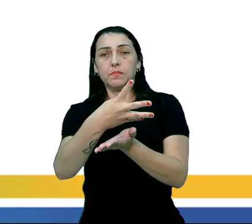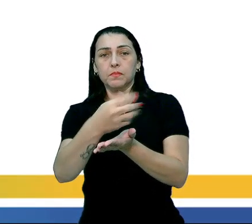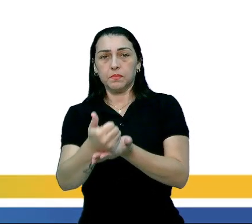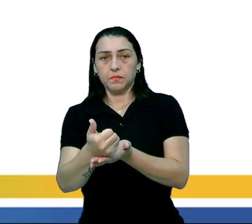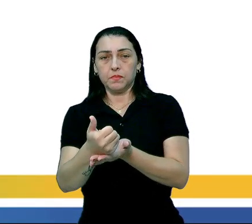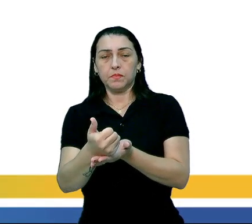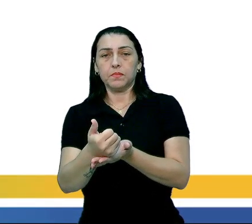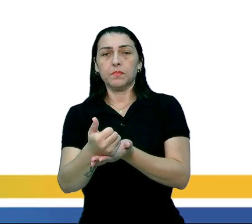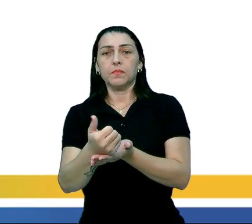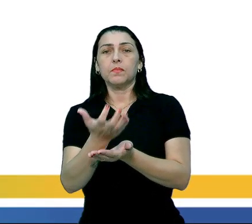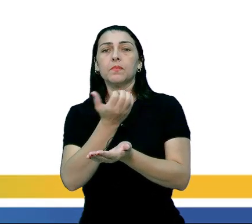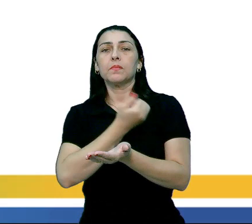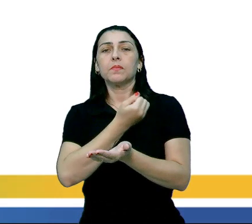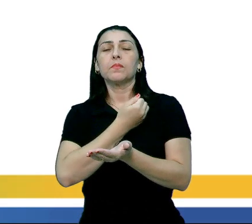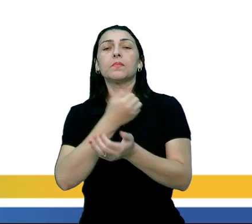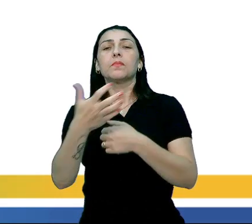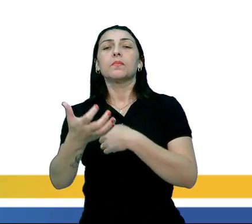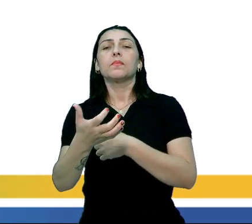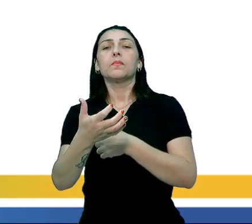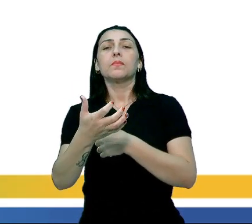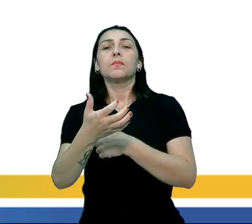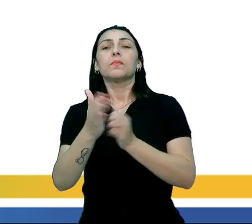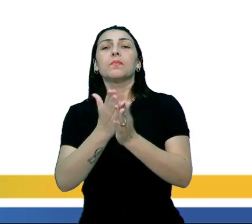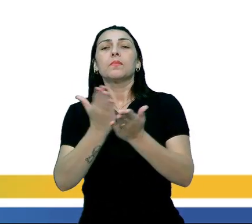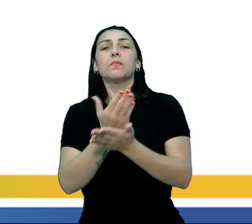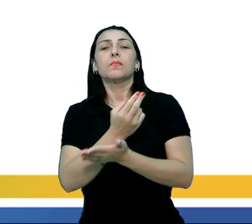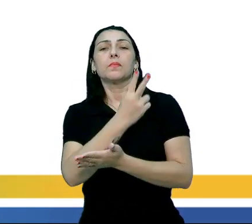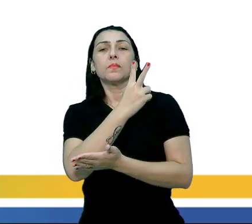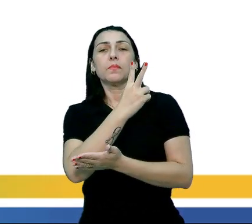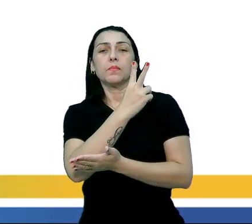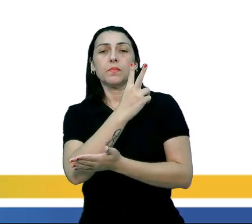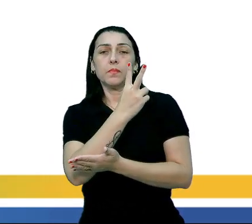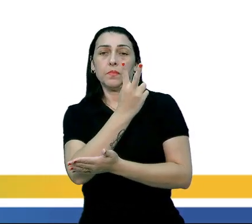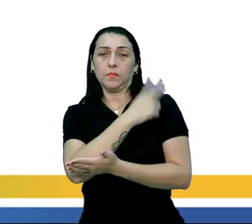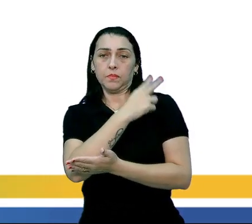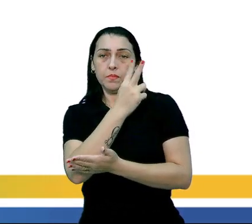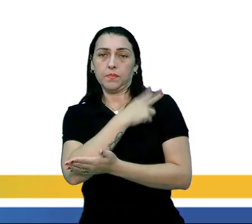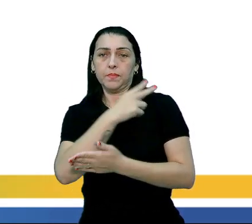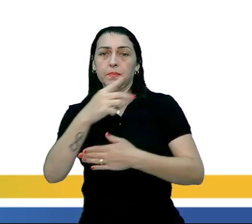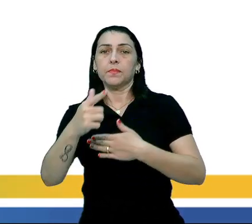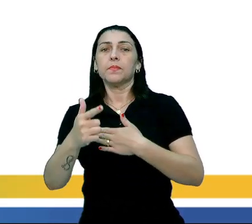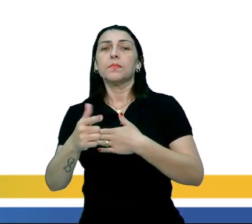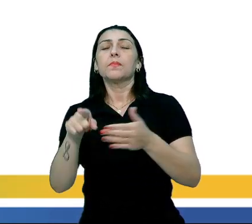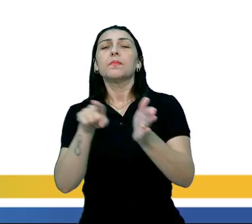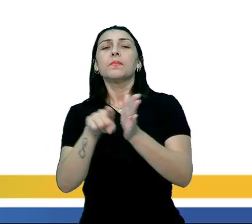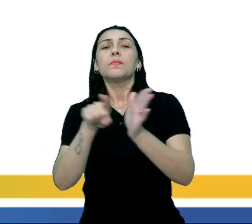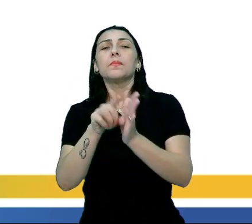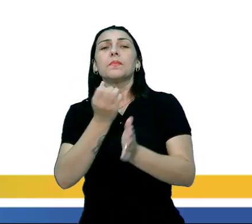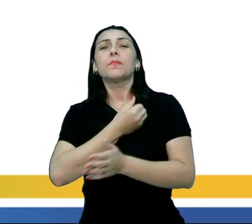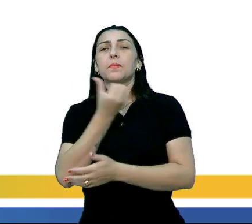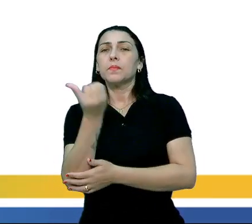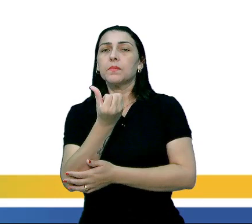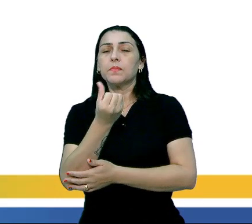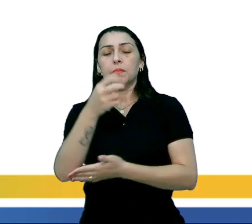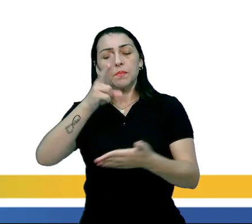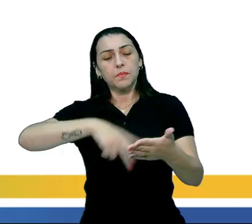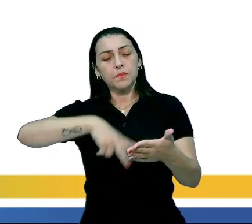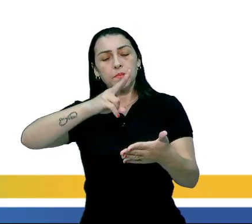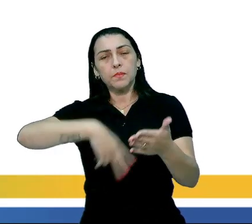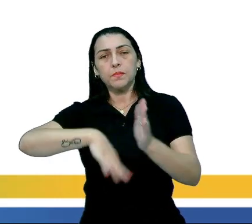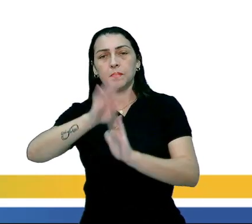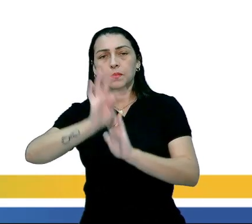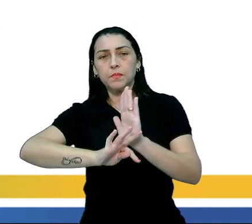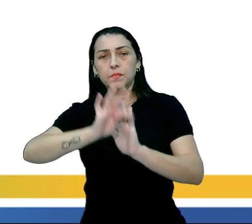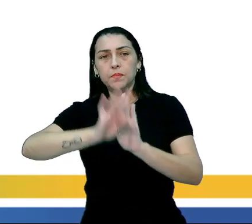41. É o livro número 2, tá? A questão número 6, como vocês podem observar aí. E aí nós vamos à leitura do